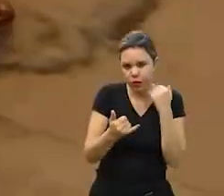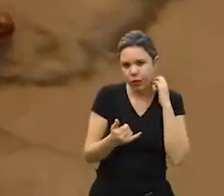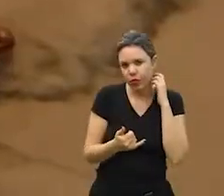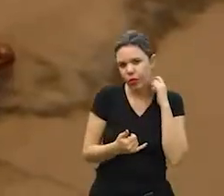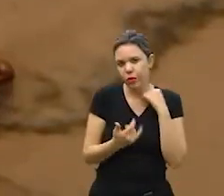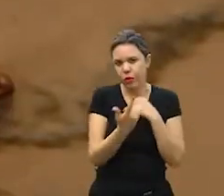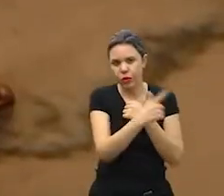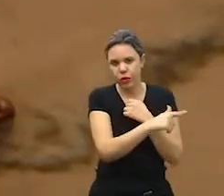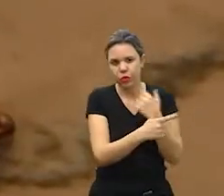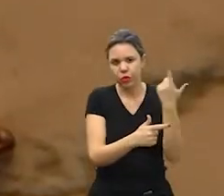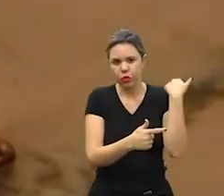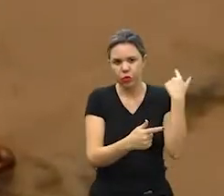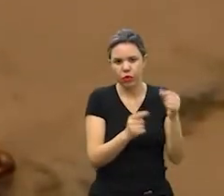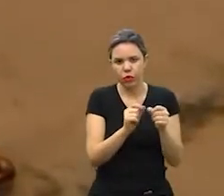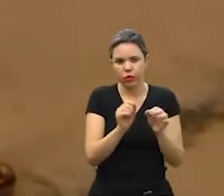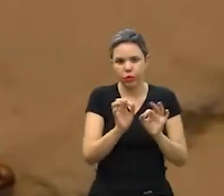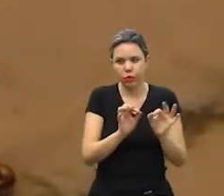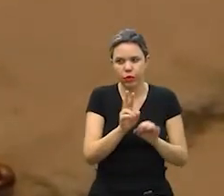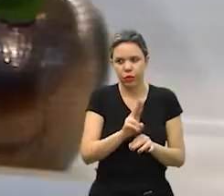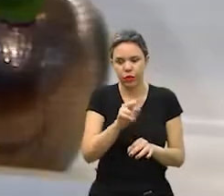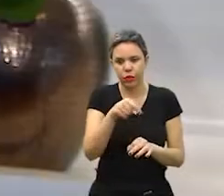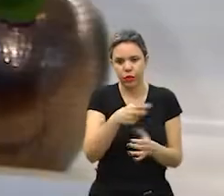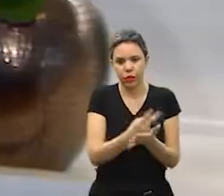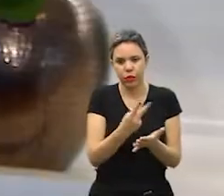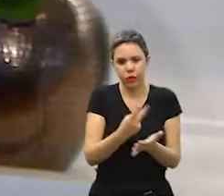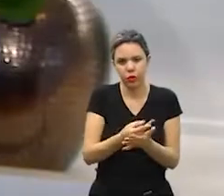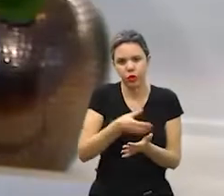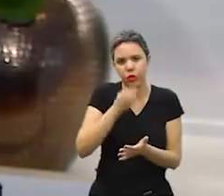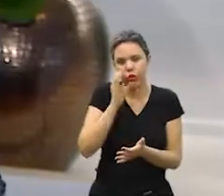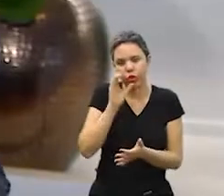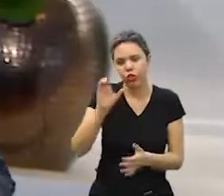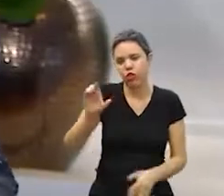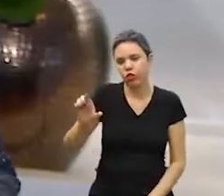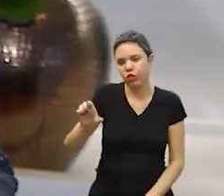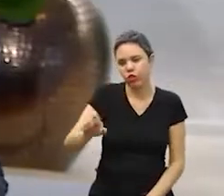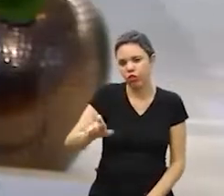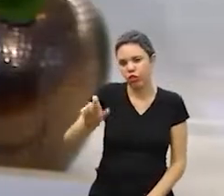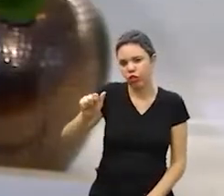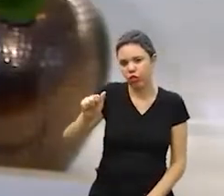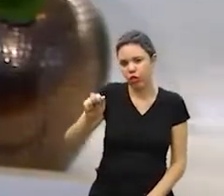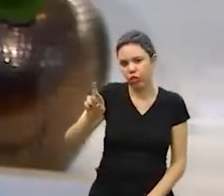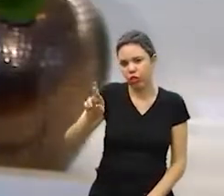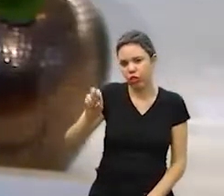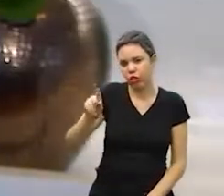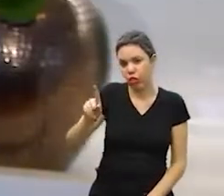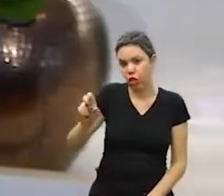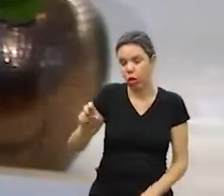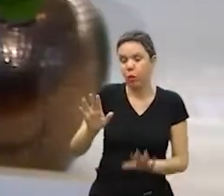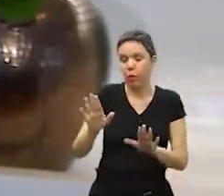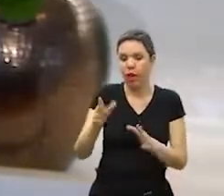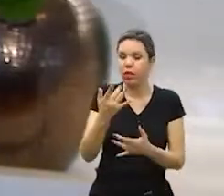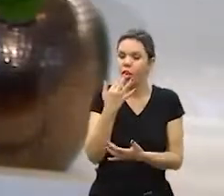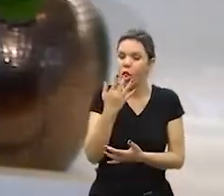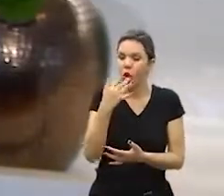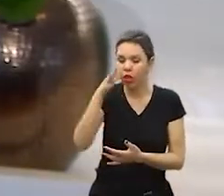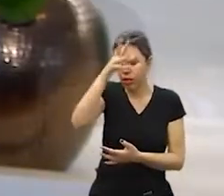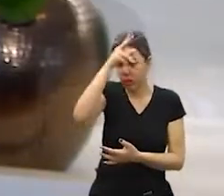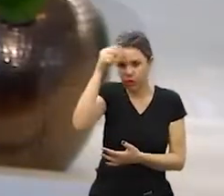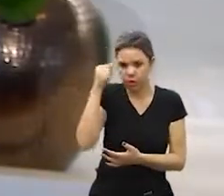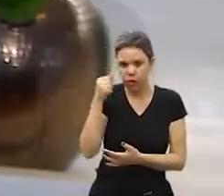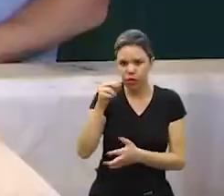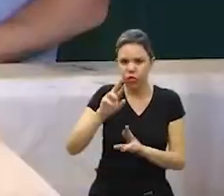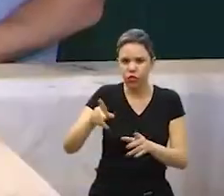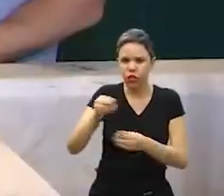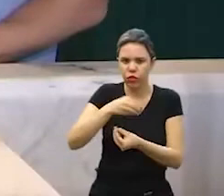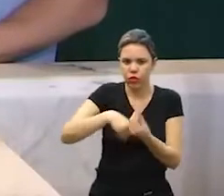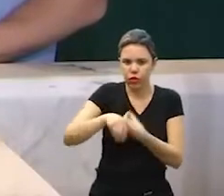daquele outro que nós fizemos, né? Exatamente. Usamos aqui o mesmo xarope, o Curaçao Blue, só que pela coloração do Guaraná, ele trouxe essa